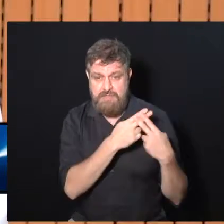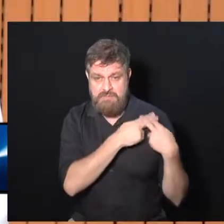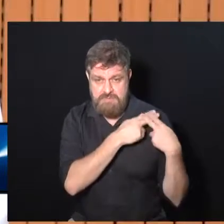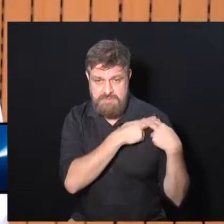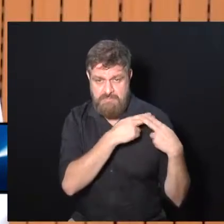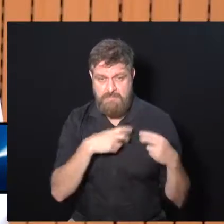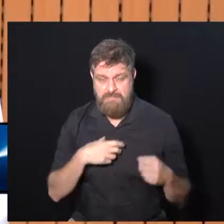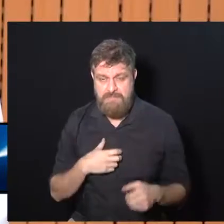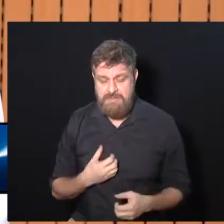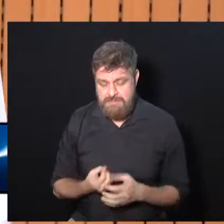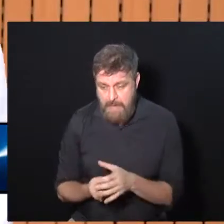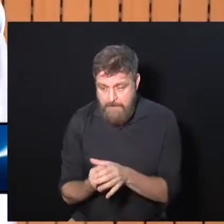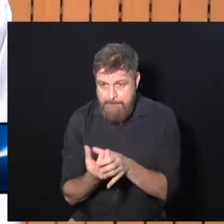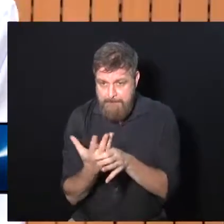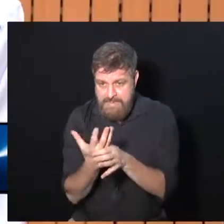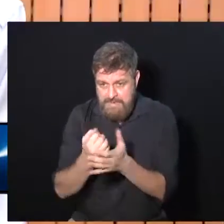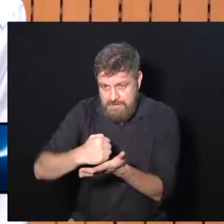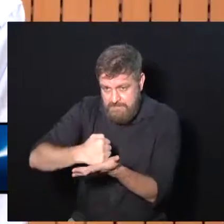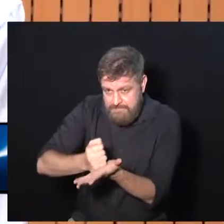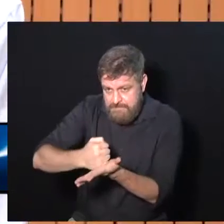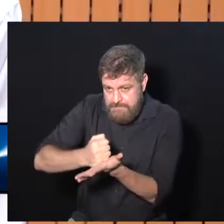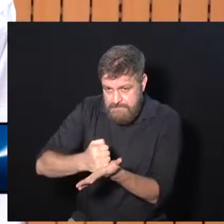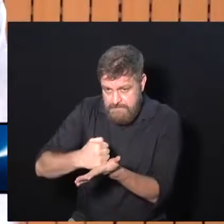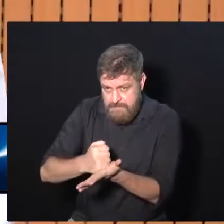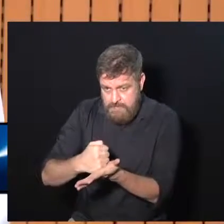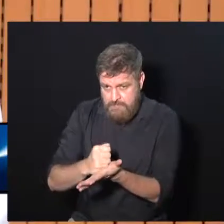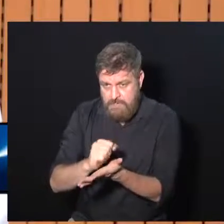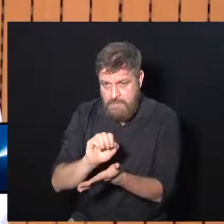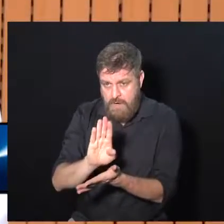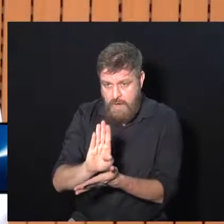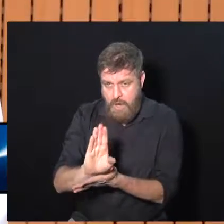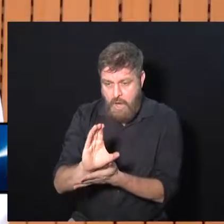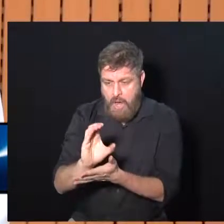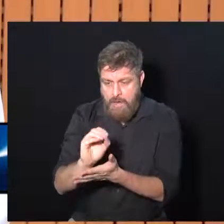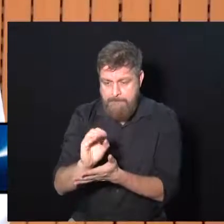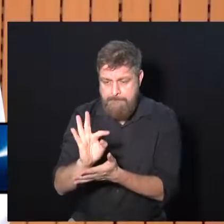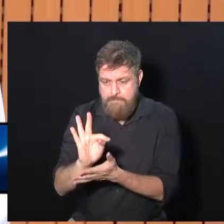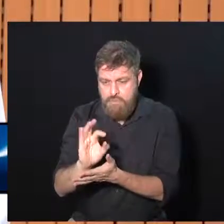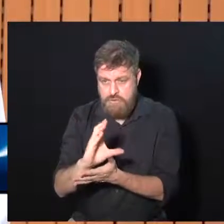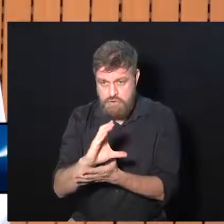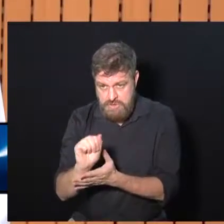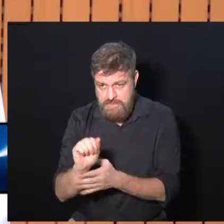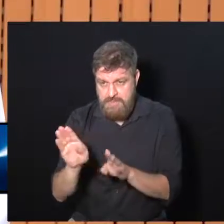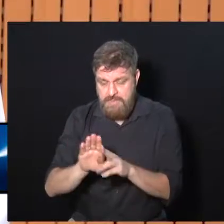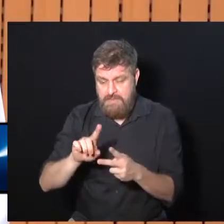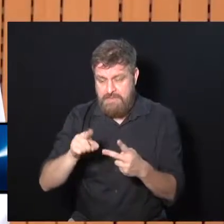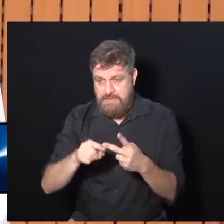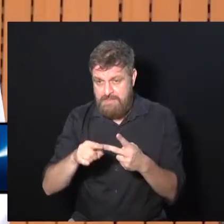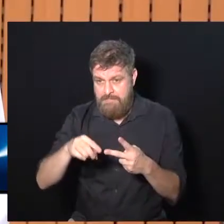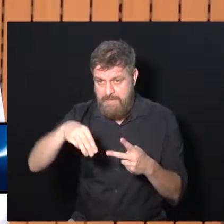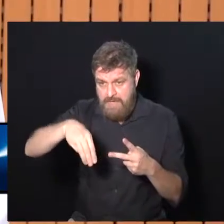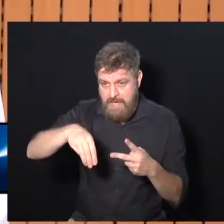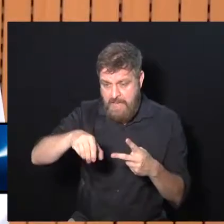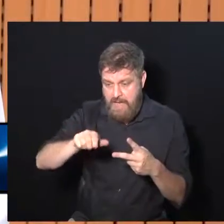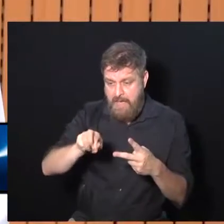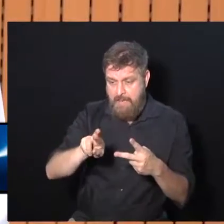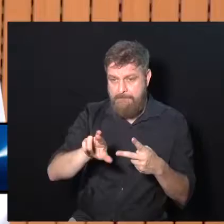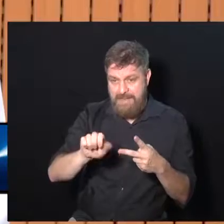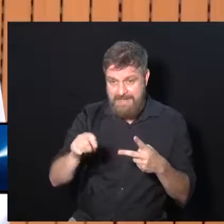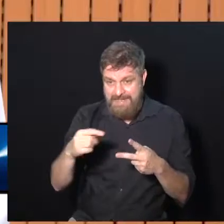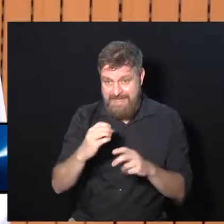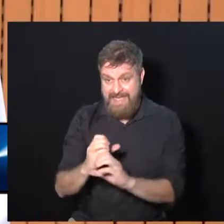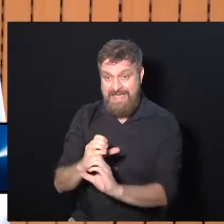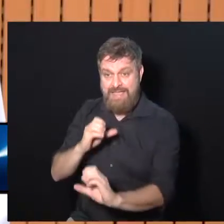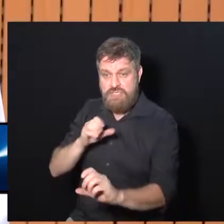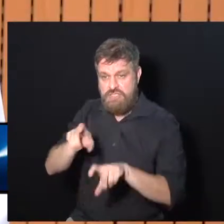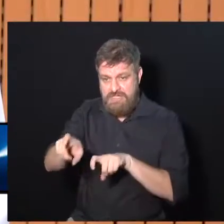Manipulação de Fitoterápicos, Botiga da Família, e também da Maria Cláudia Silva Garcia Blanco, engenheira